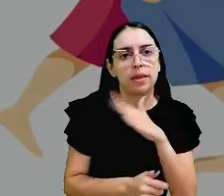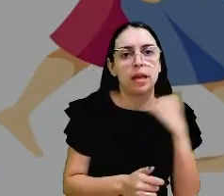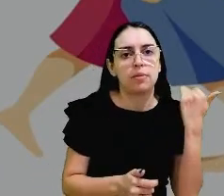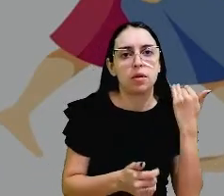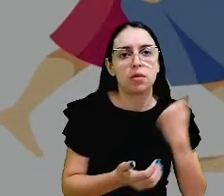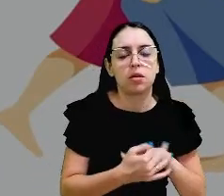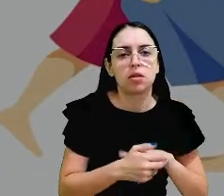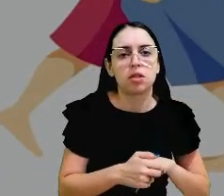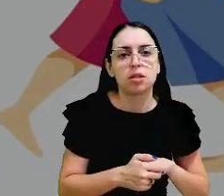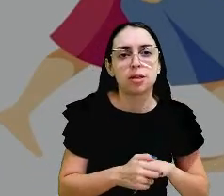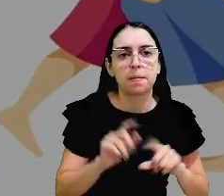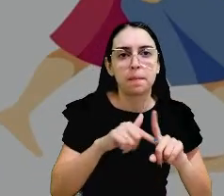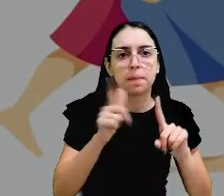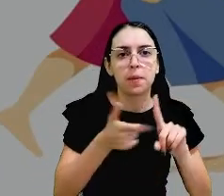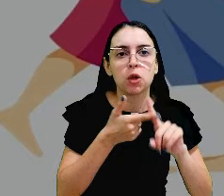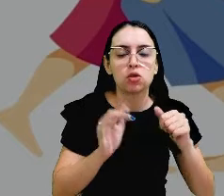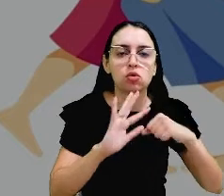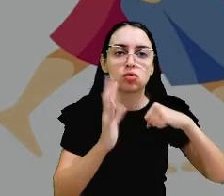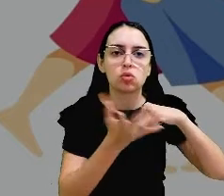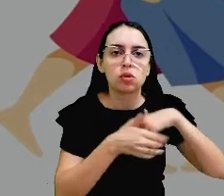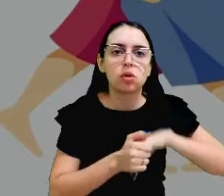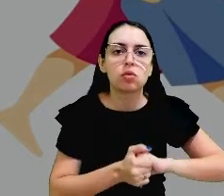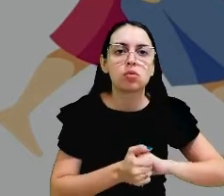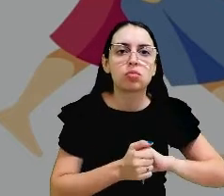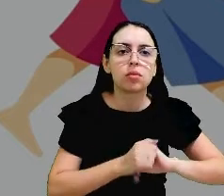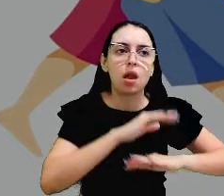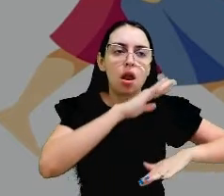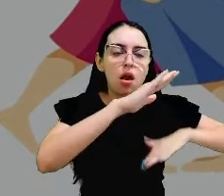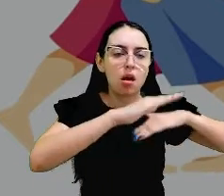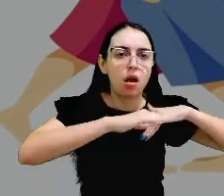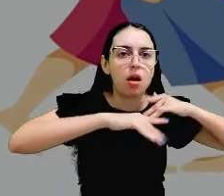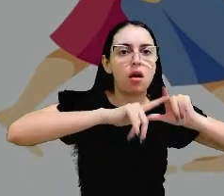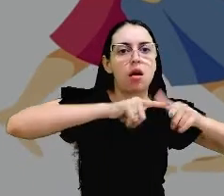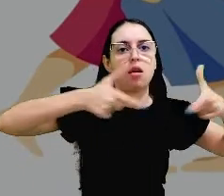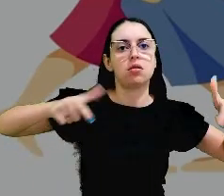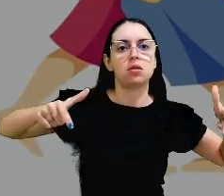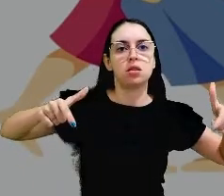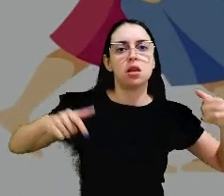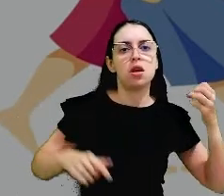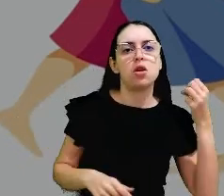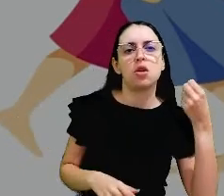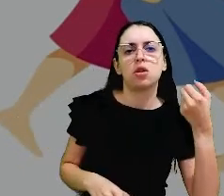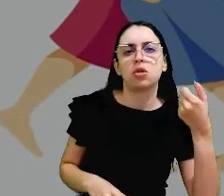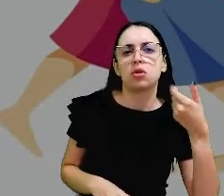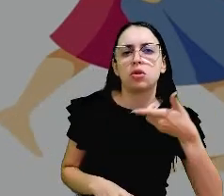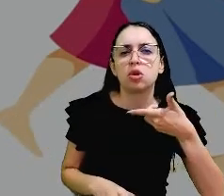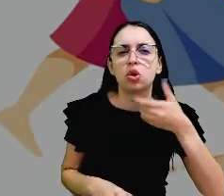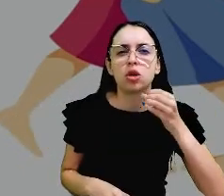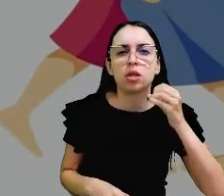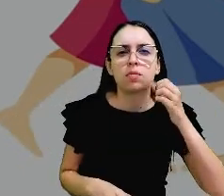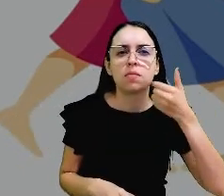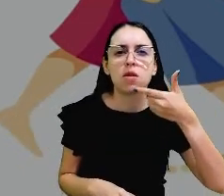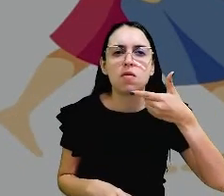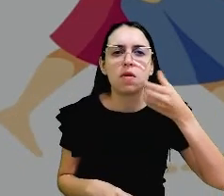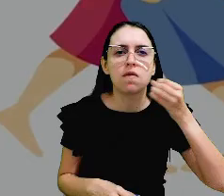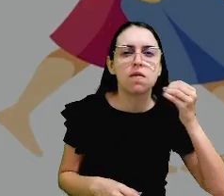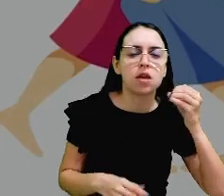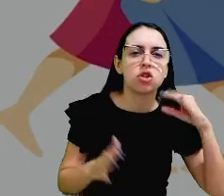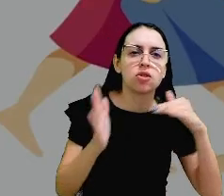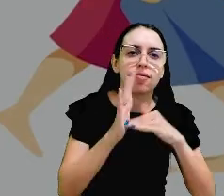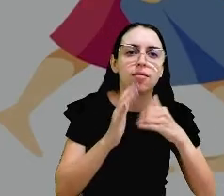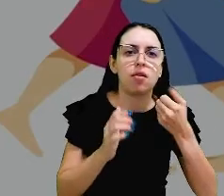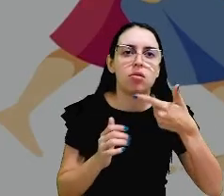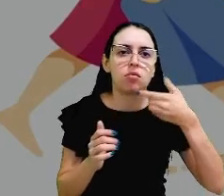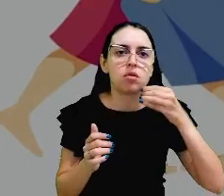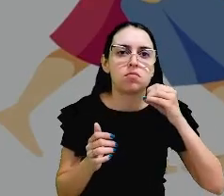A taxa de morte materna por Covid no Brasil, ele dobrou de 2020 a 2021.